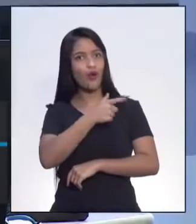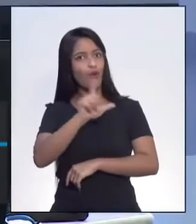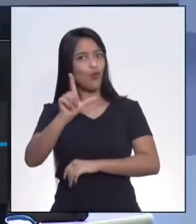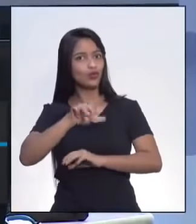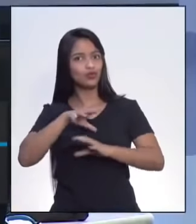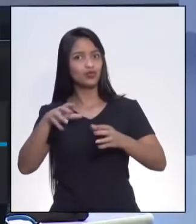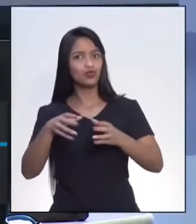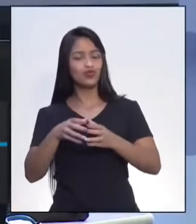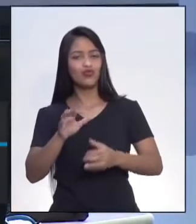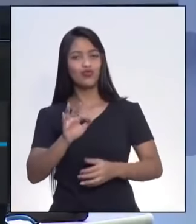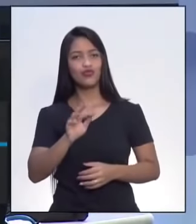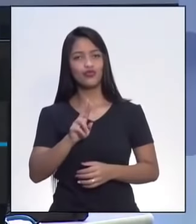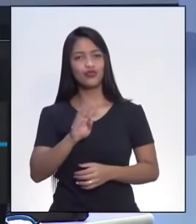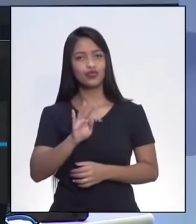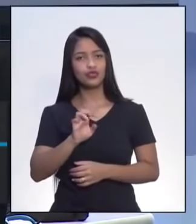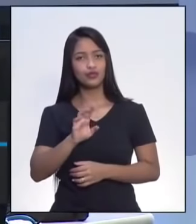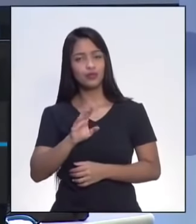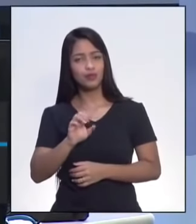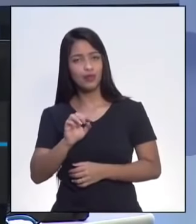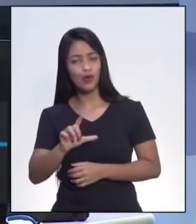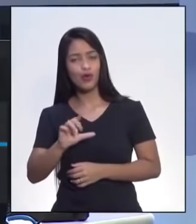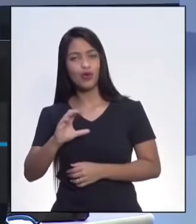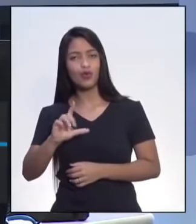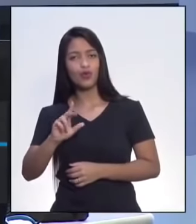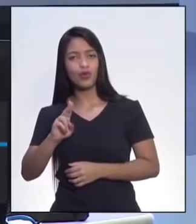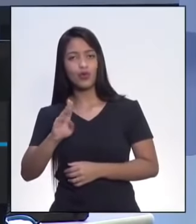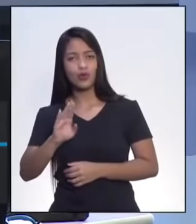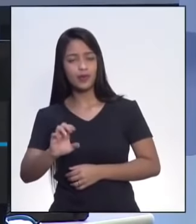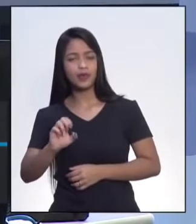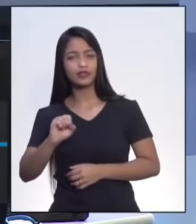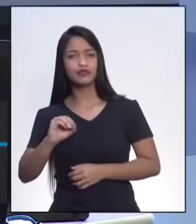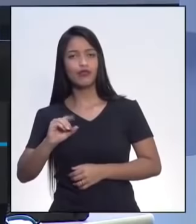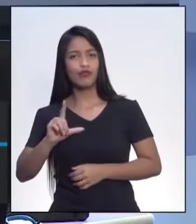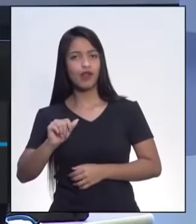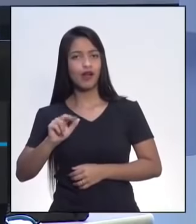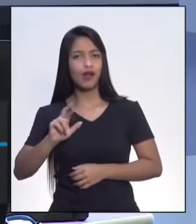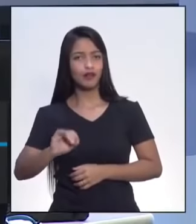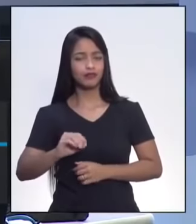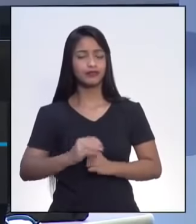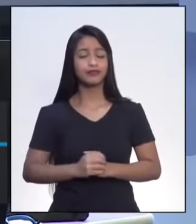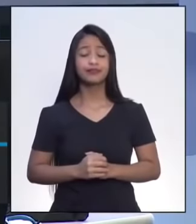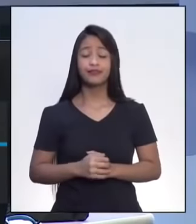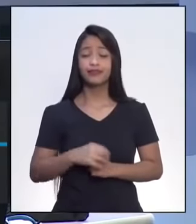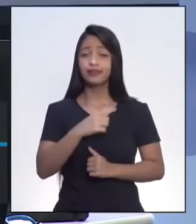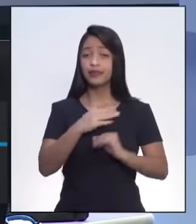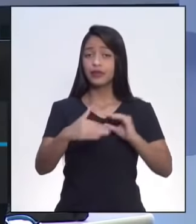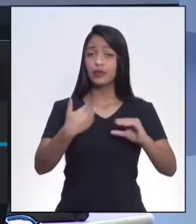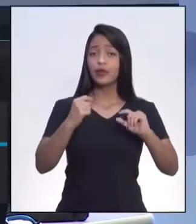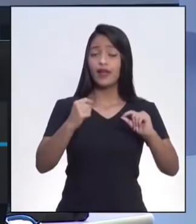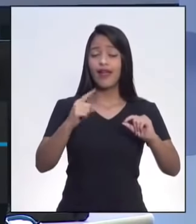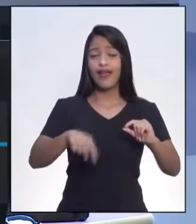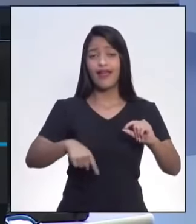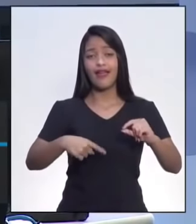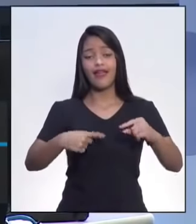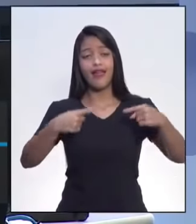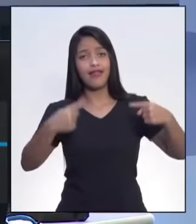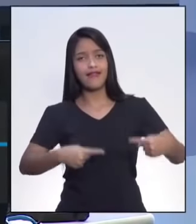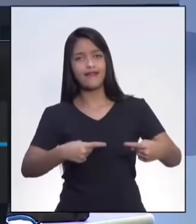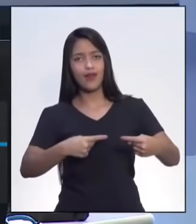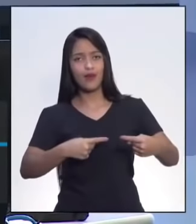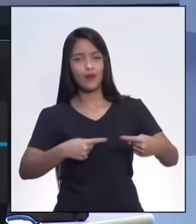colocou visitante ou rival. Então, seguinte, não era visitante e rival. Era, não vou colocar a segunda parte porque já vai dar a